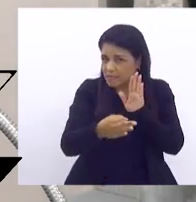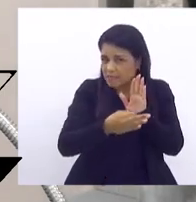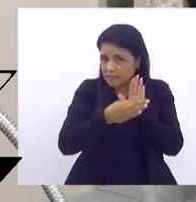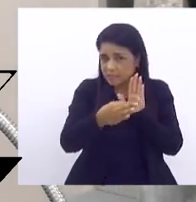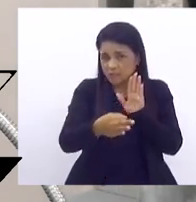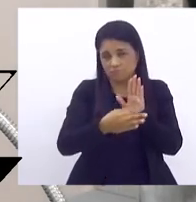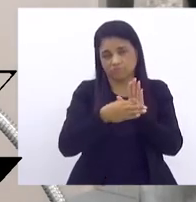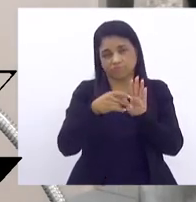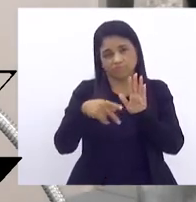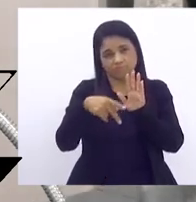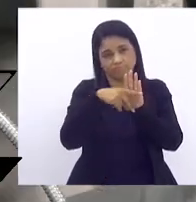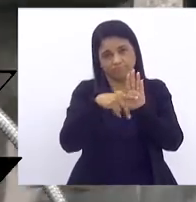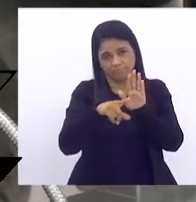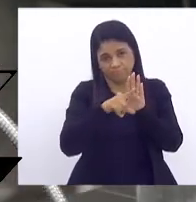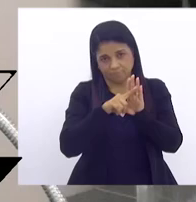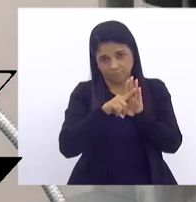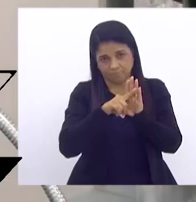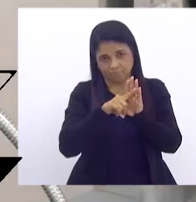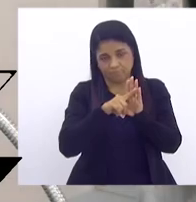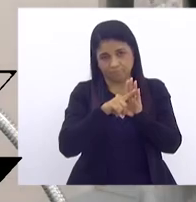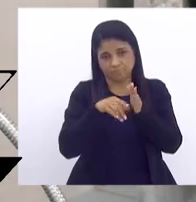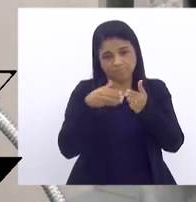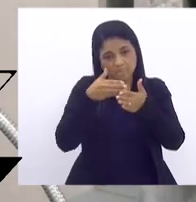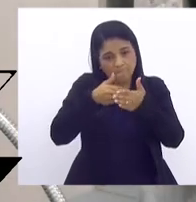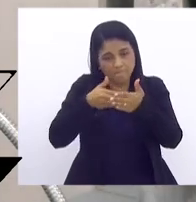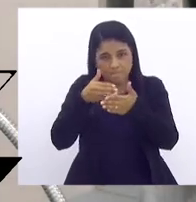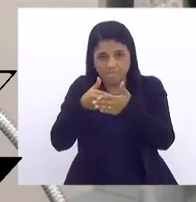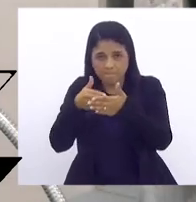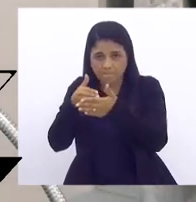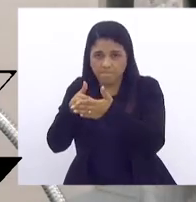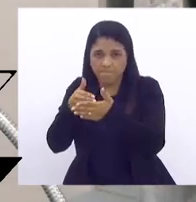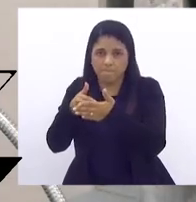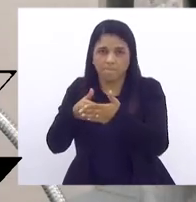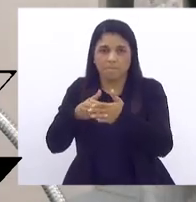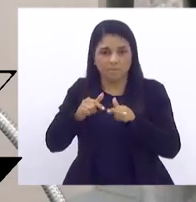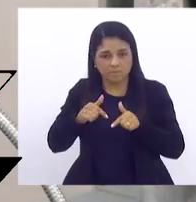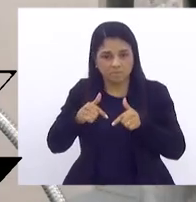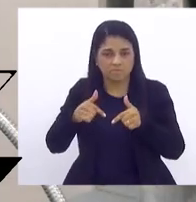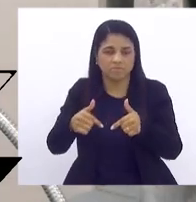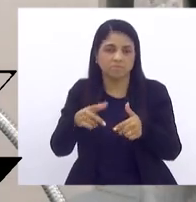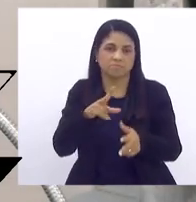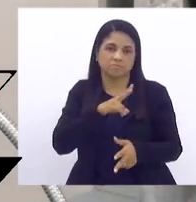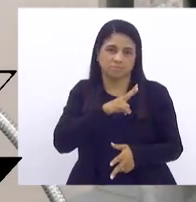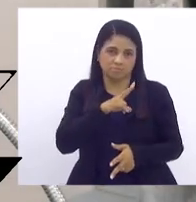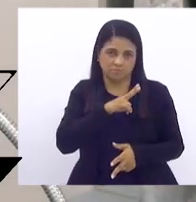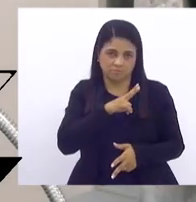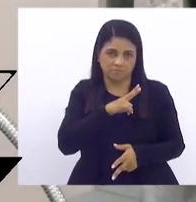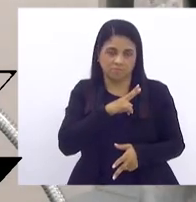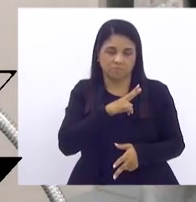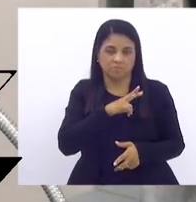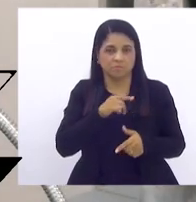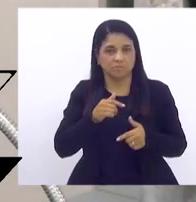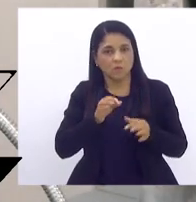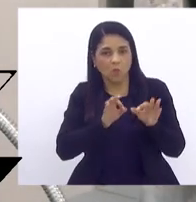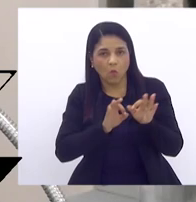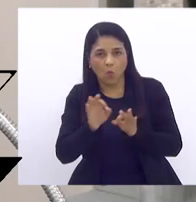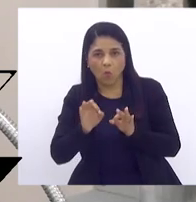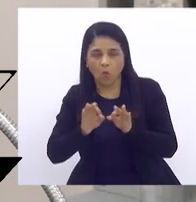aos projetos que possam restringir de alguma forma a iniciativa privada, né, a